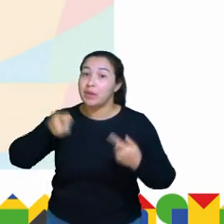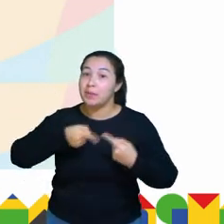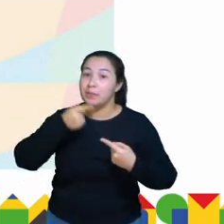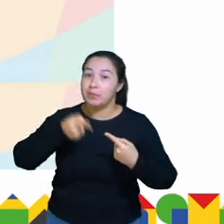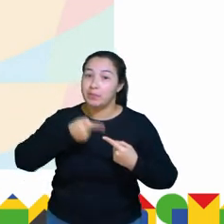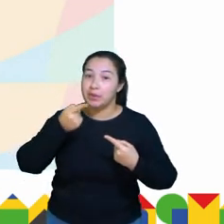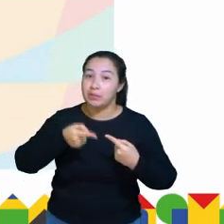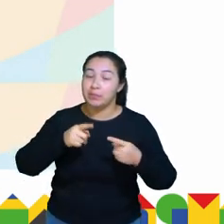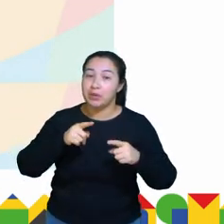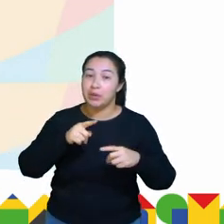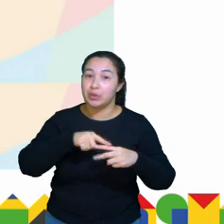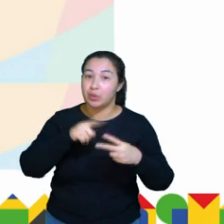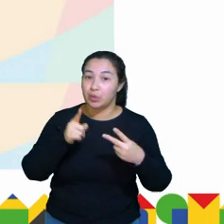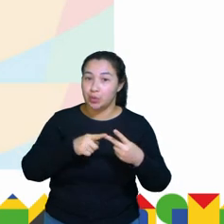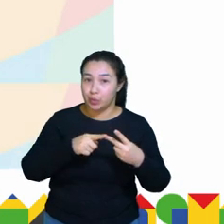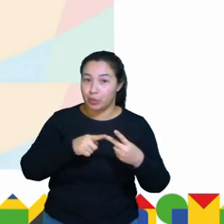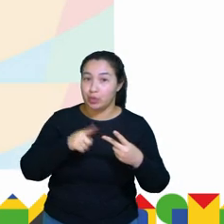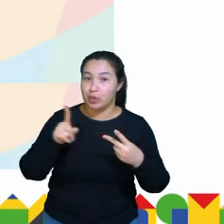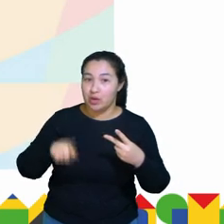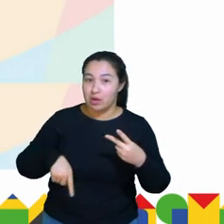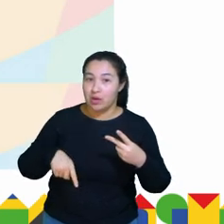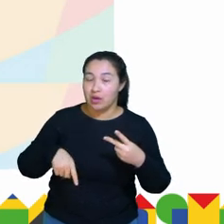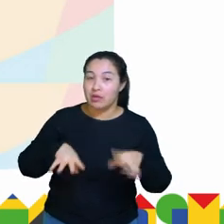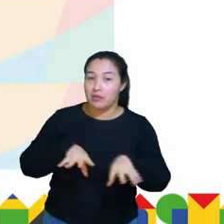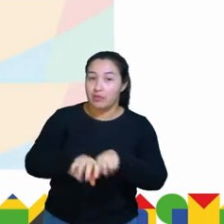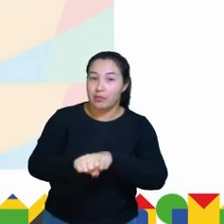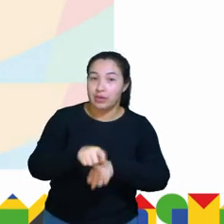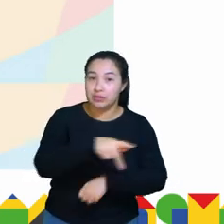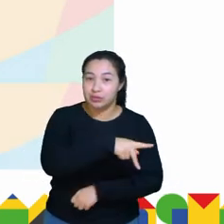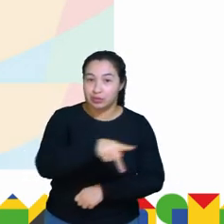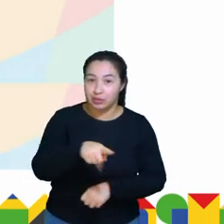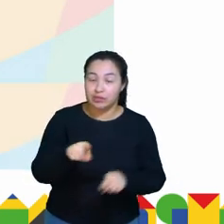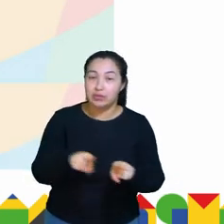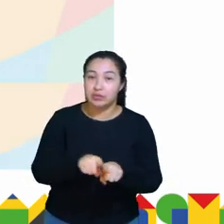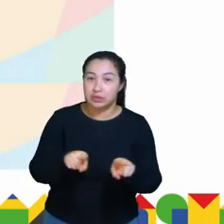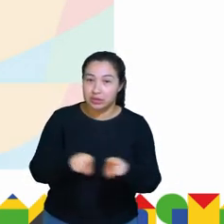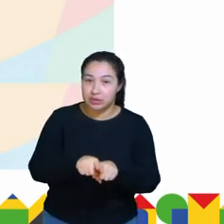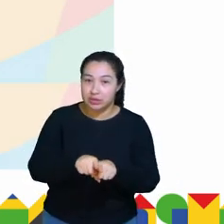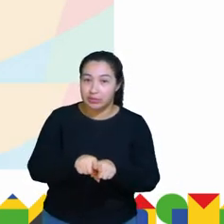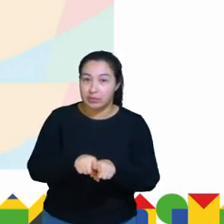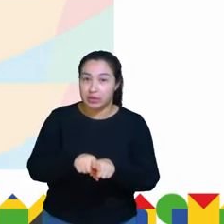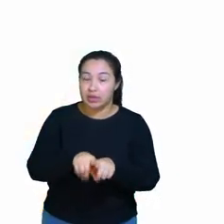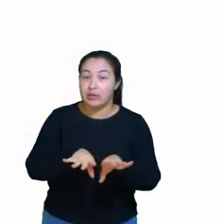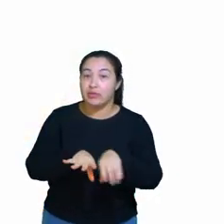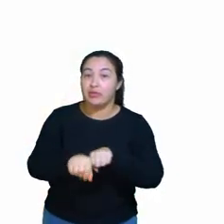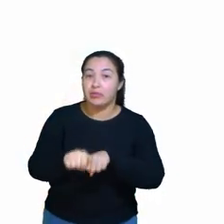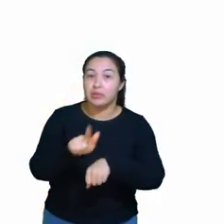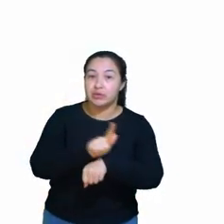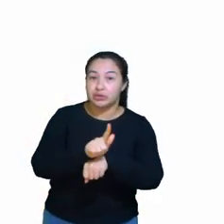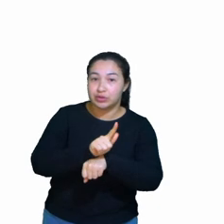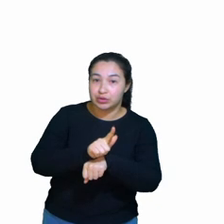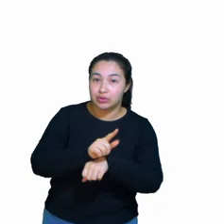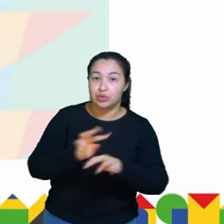Coordenação Geral de formação de professores e a Coordenação Geral de formação de gestores e